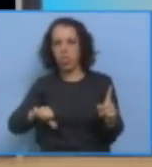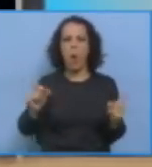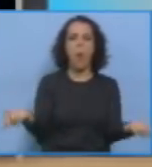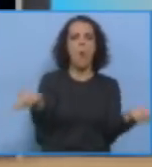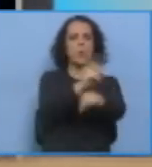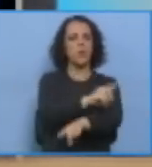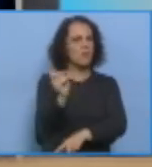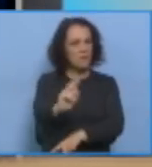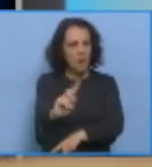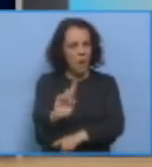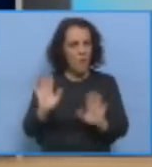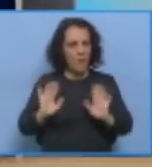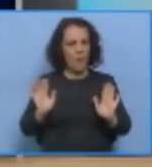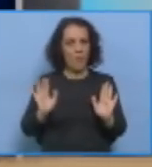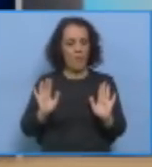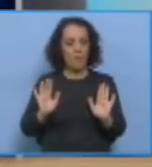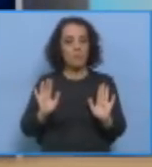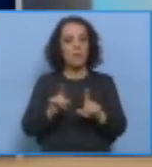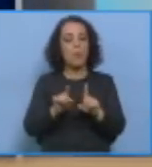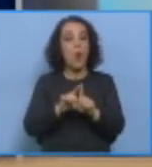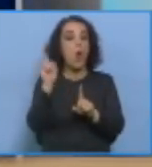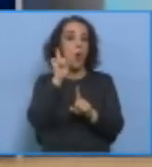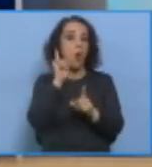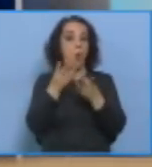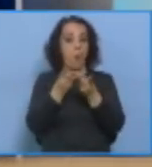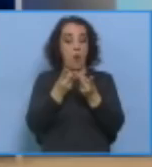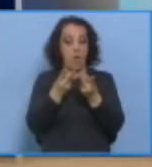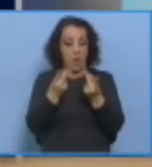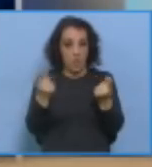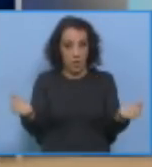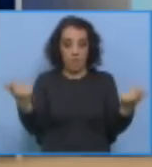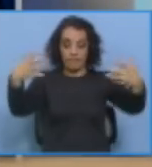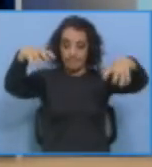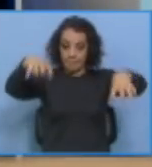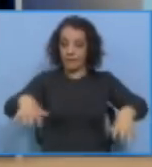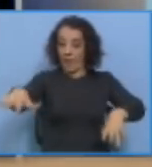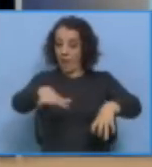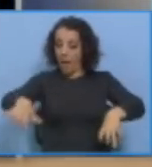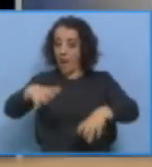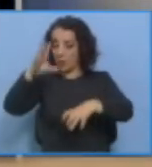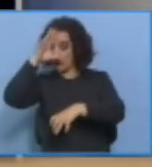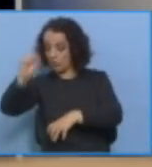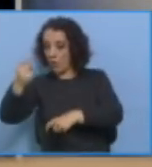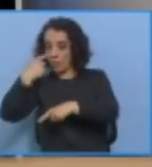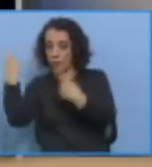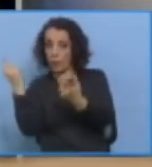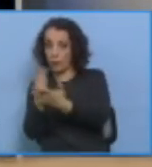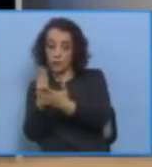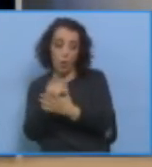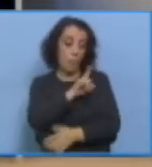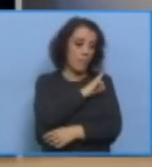não é nada disso que está em causa. O reconhecimento da qualidade em ambos os setores é evidente. Agora,